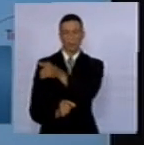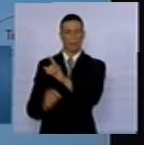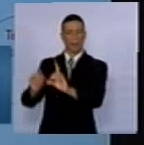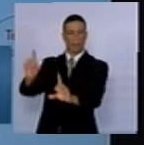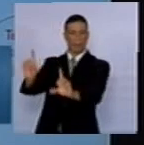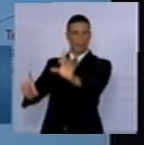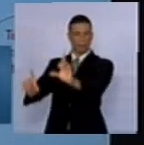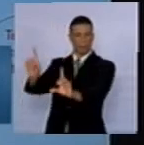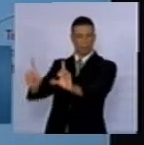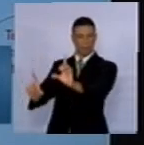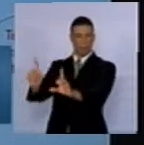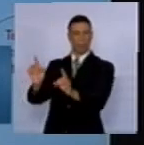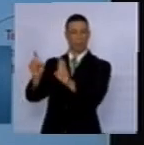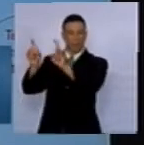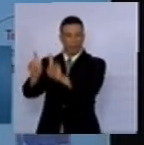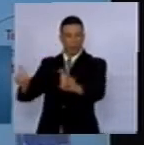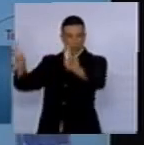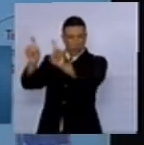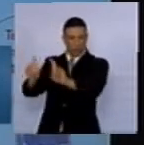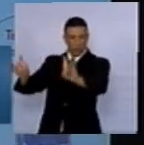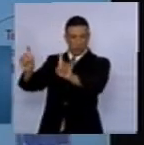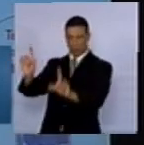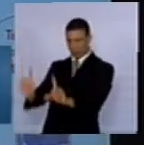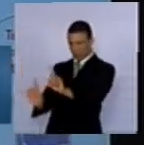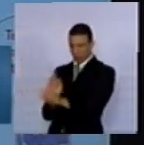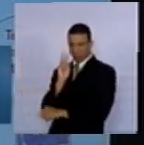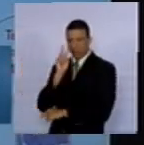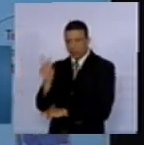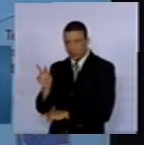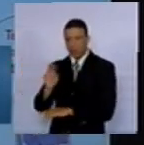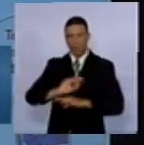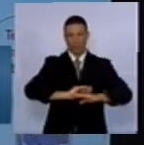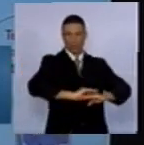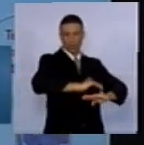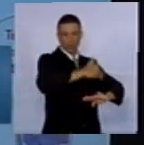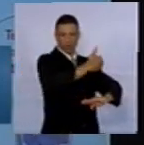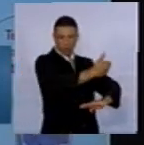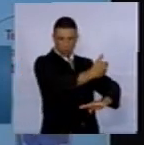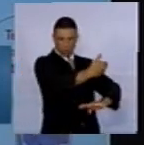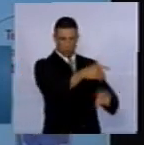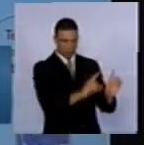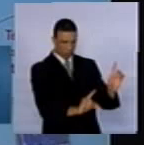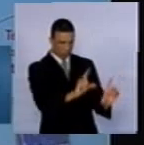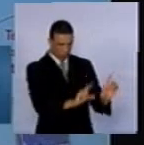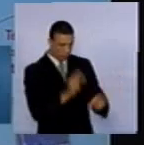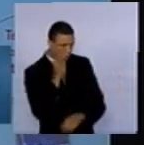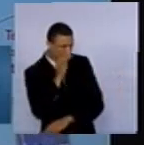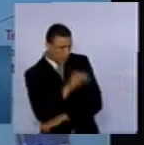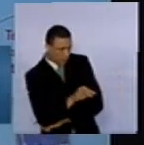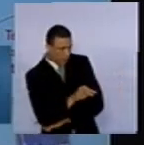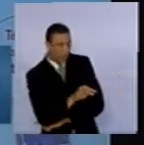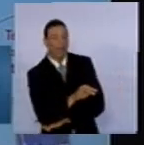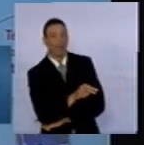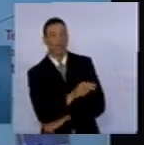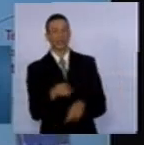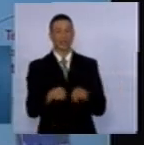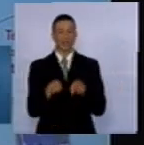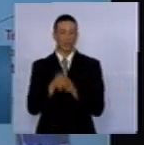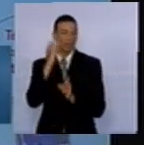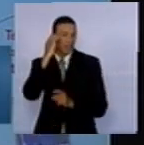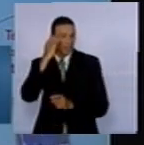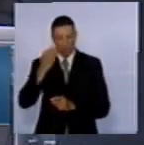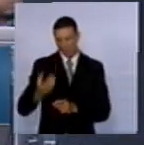no computador a televisão no netbook a televisão no Smartphone